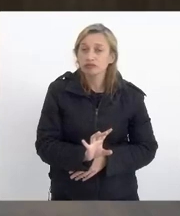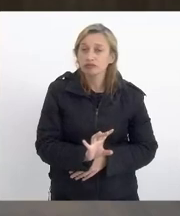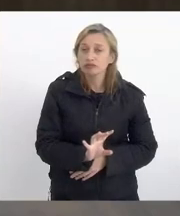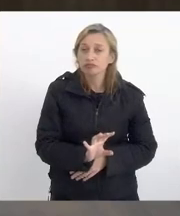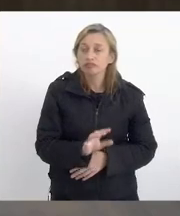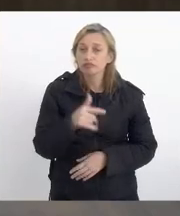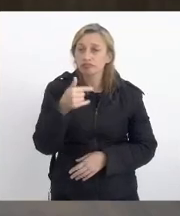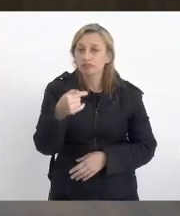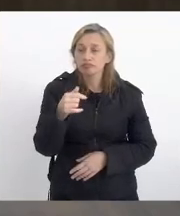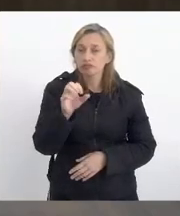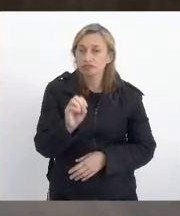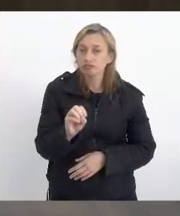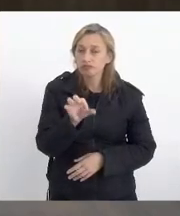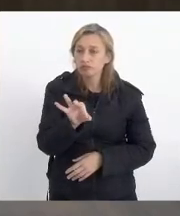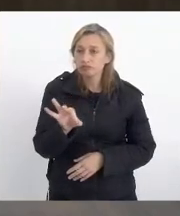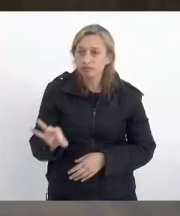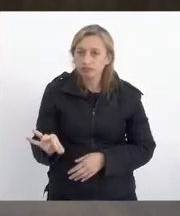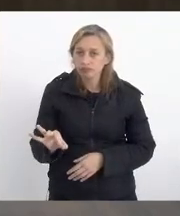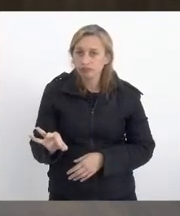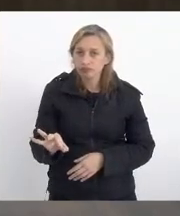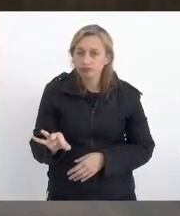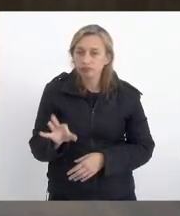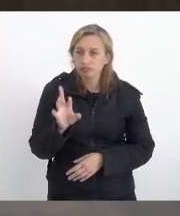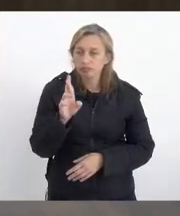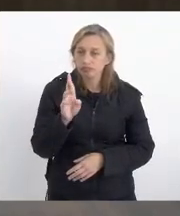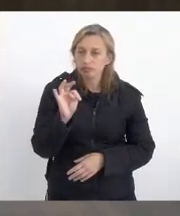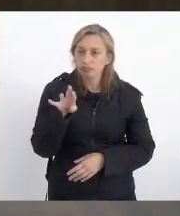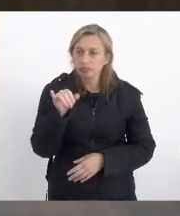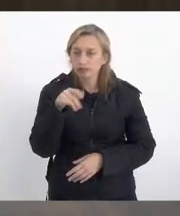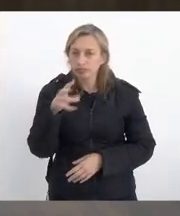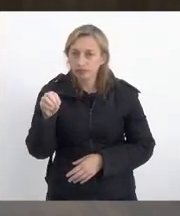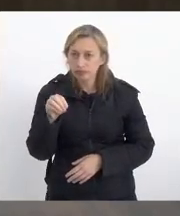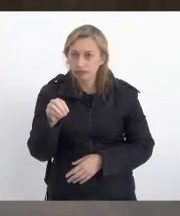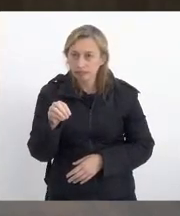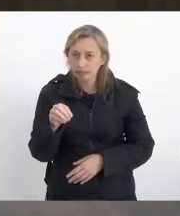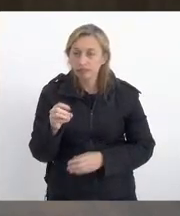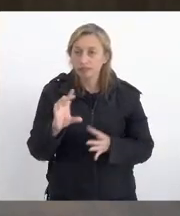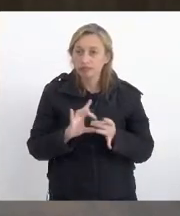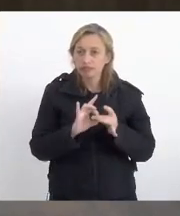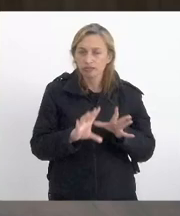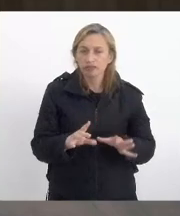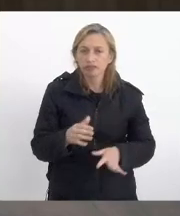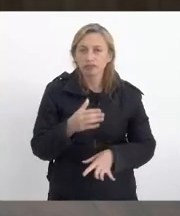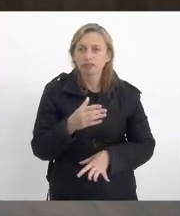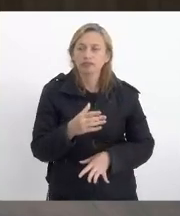apenas 70% da remuneração integral deixada pelo seu